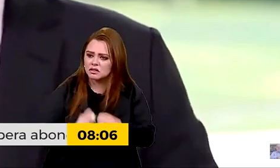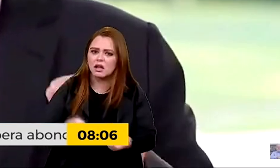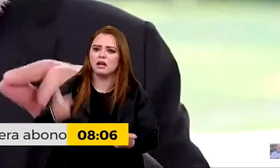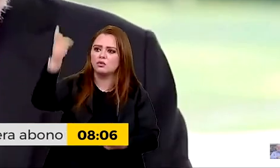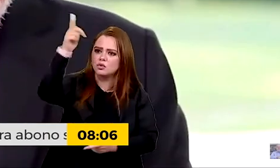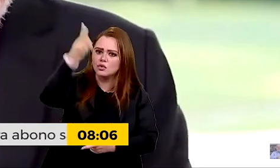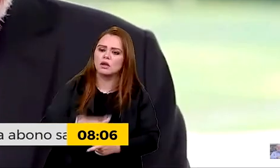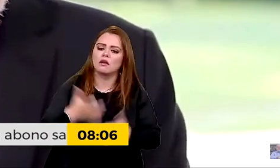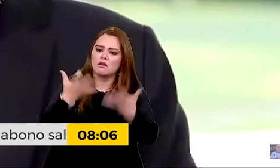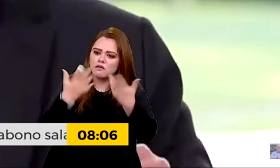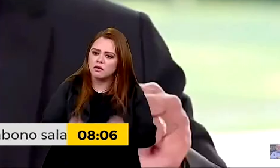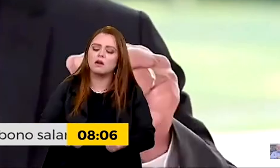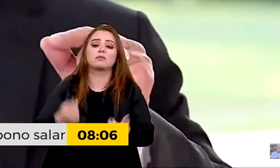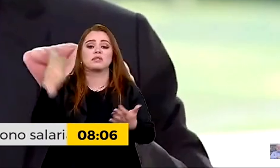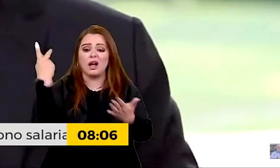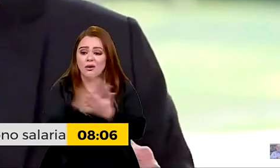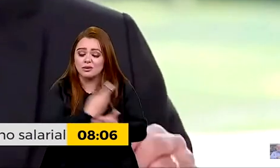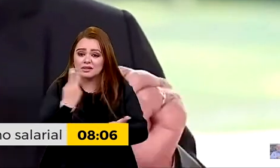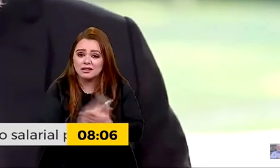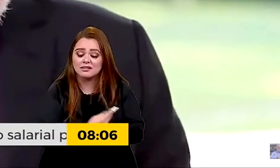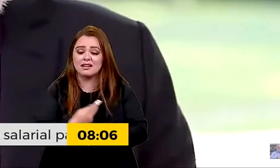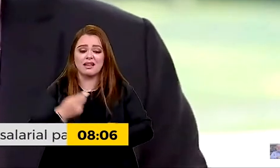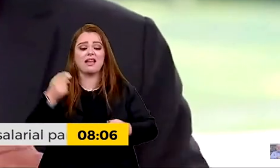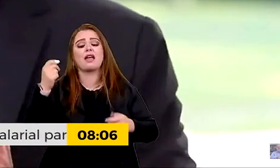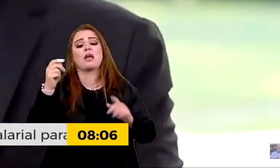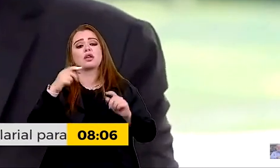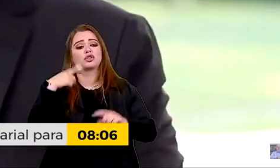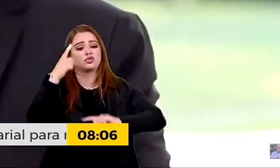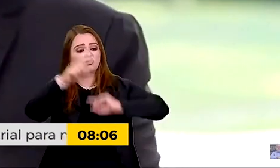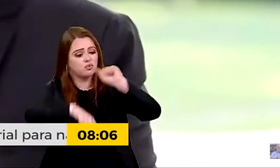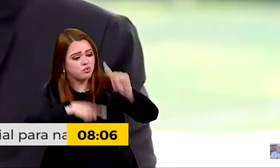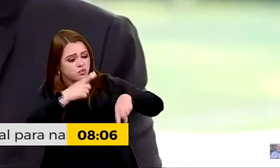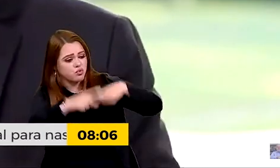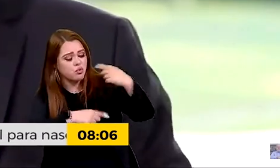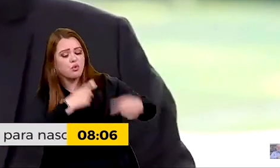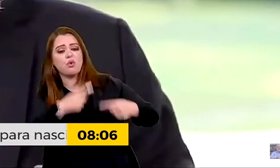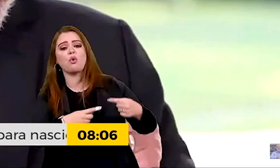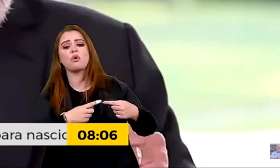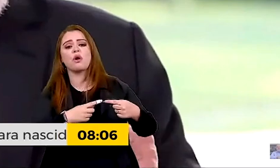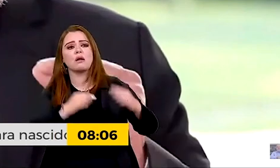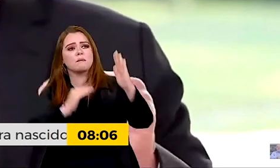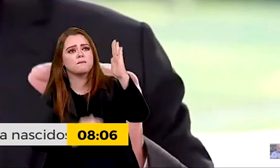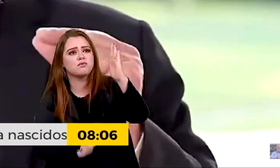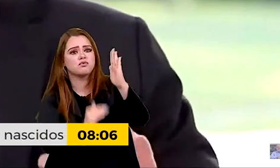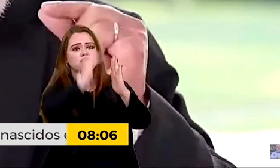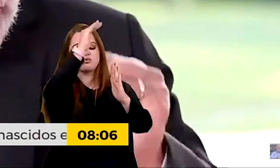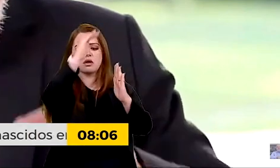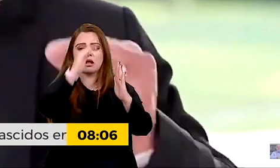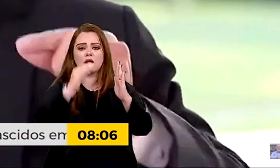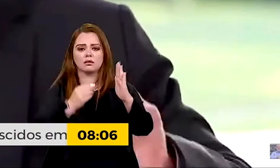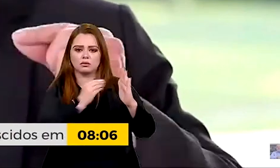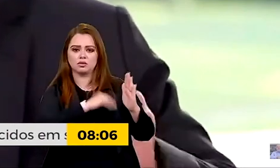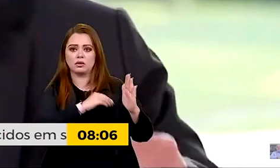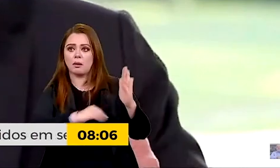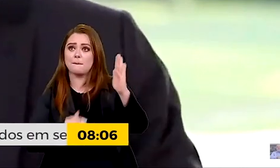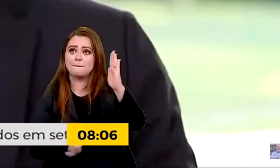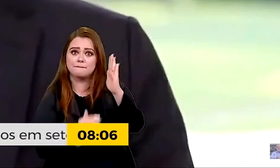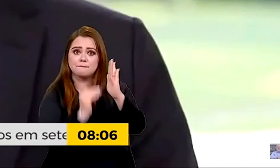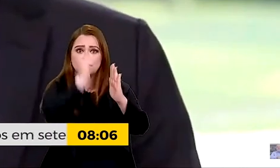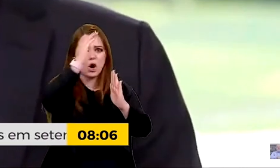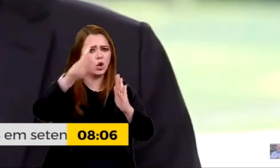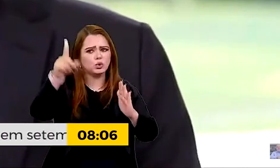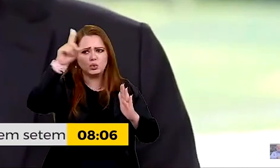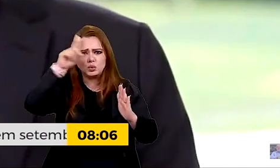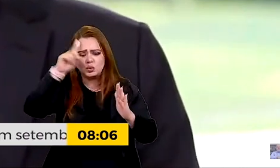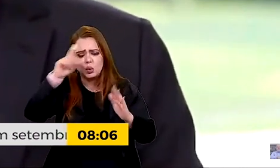esse país vai voltar a crescer vai voltar a Gerar empregos vai voltar a aumentar salário o salário mínimo vai aumentar todo ano acima